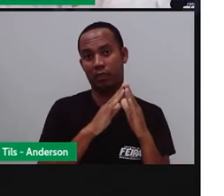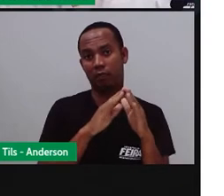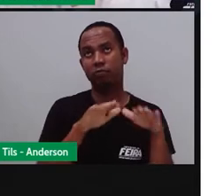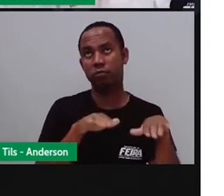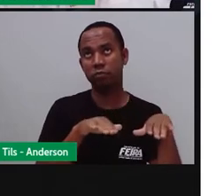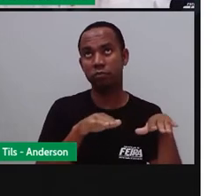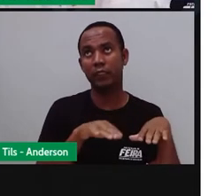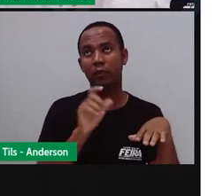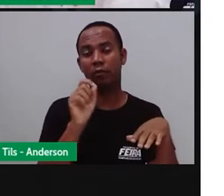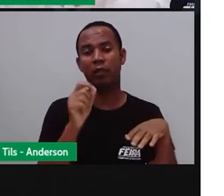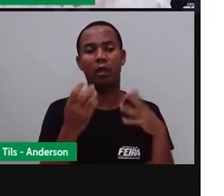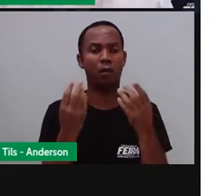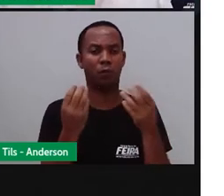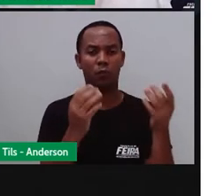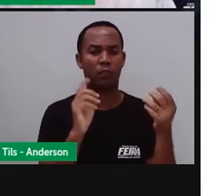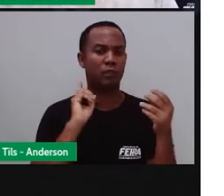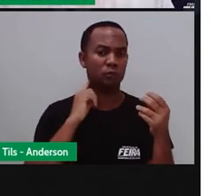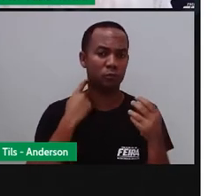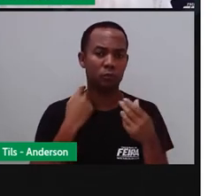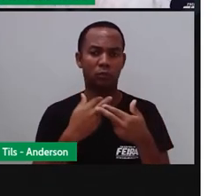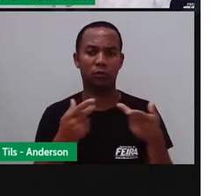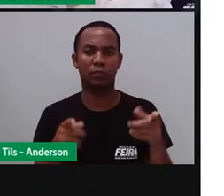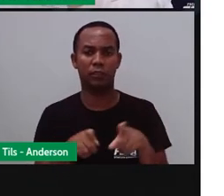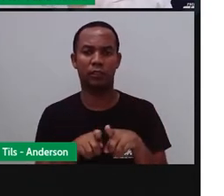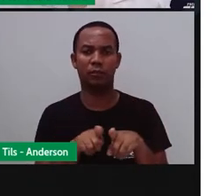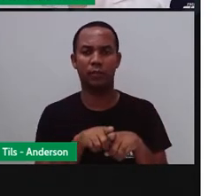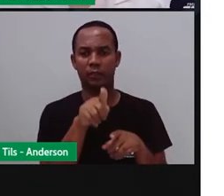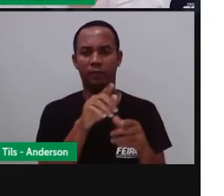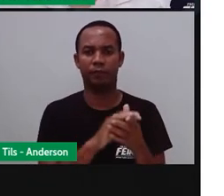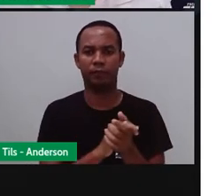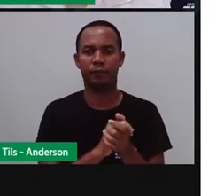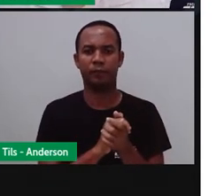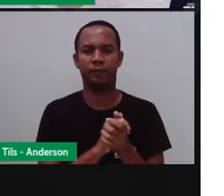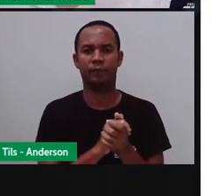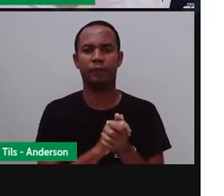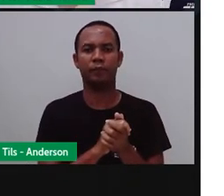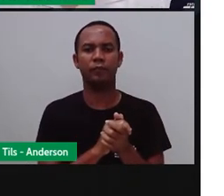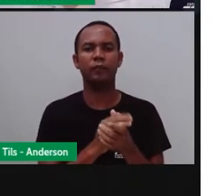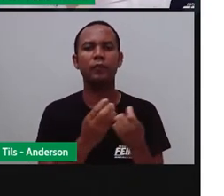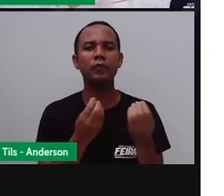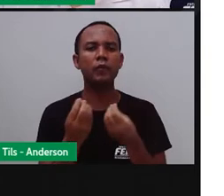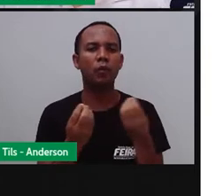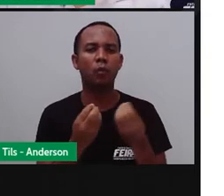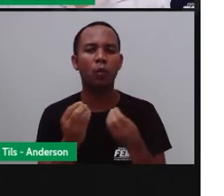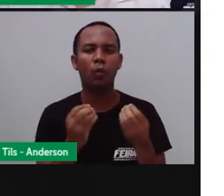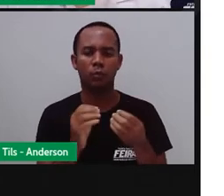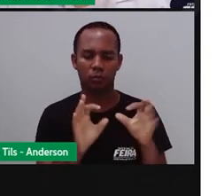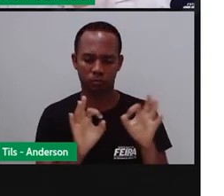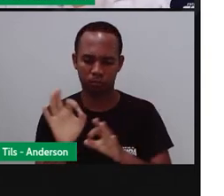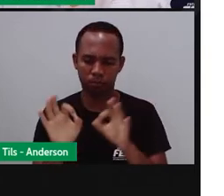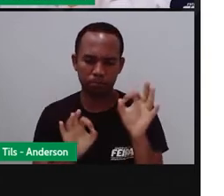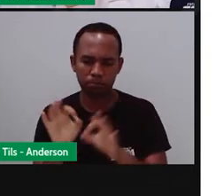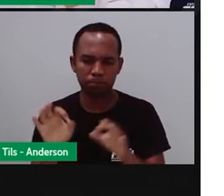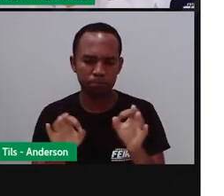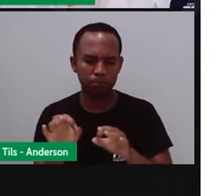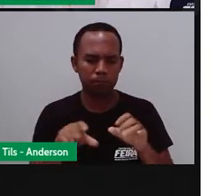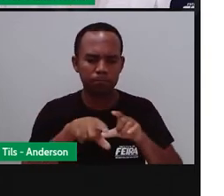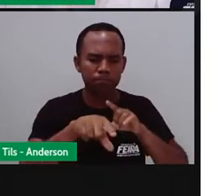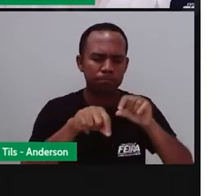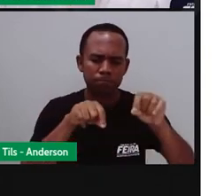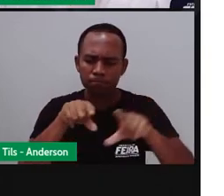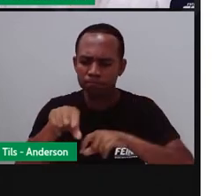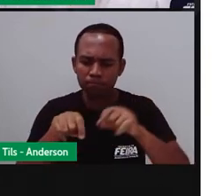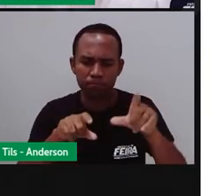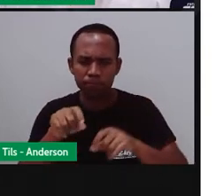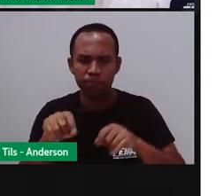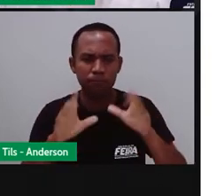social, tá? Bom, a coleta, destino e tratamento desse lixo são questões a serem